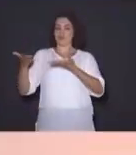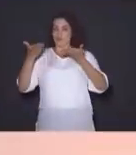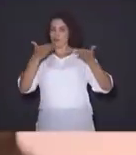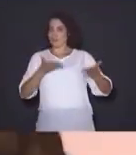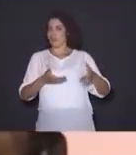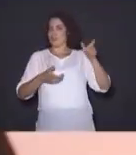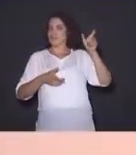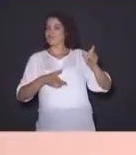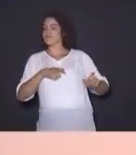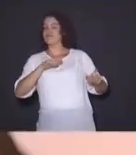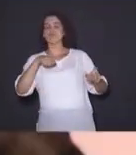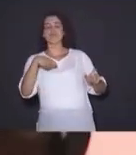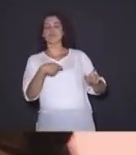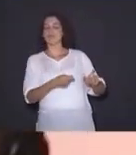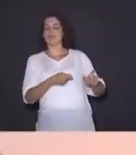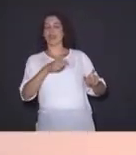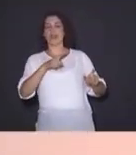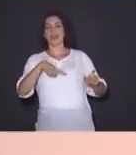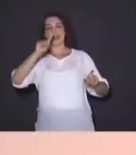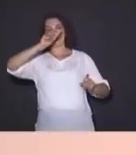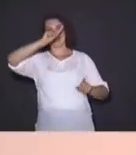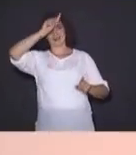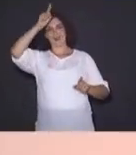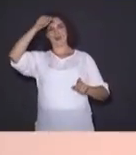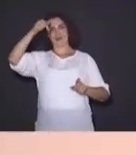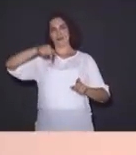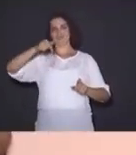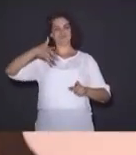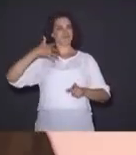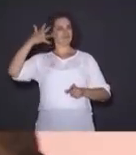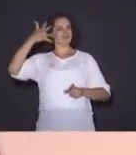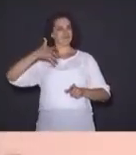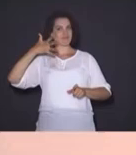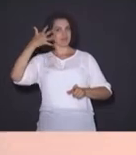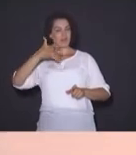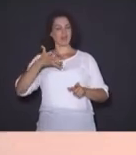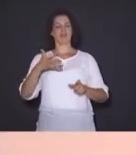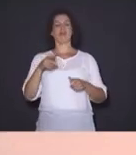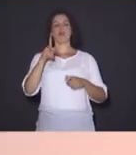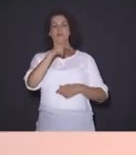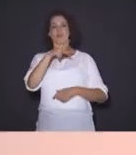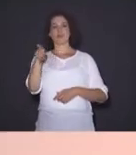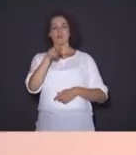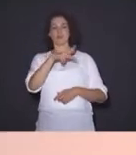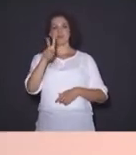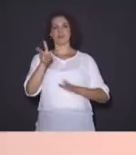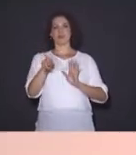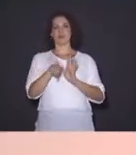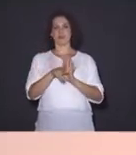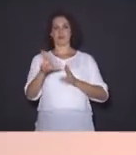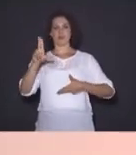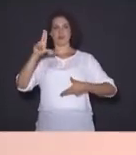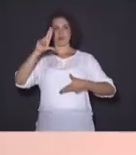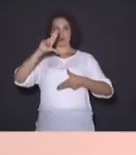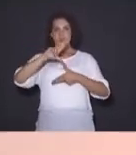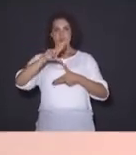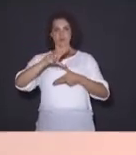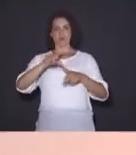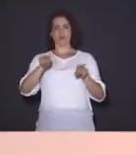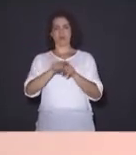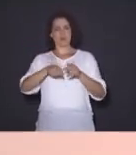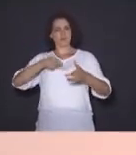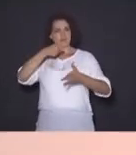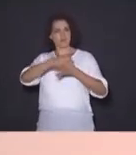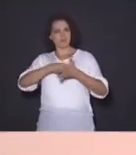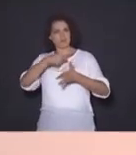o doutor em comunicação professor titular e ativista da faculdade de educação da universidade federal da bahia